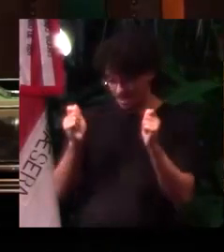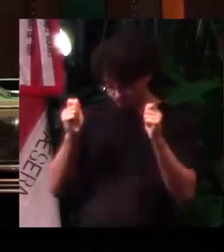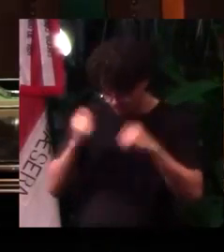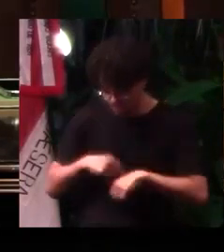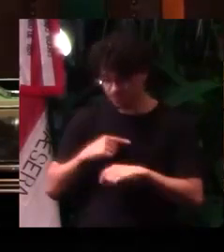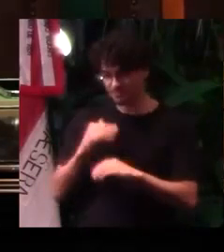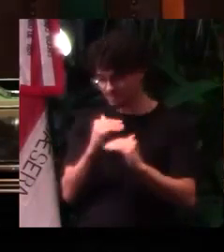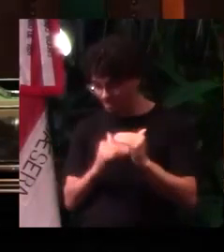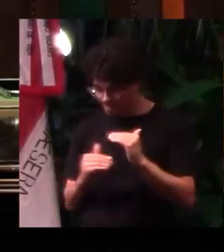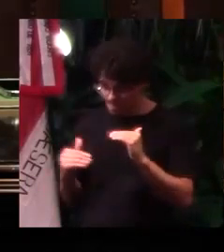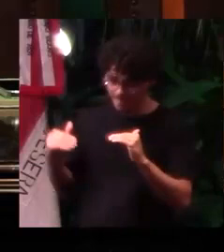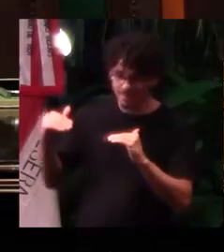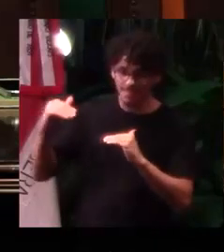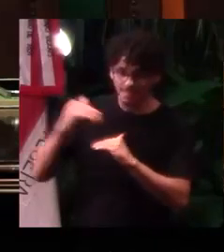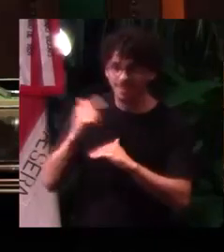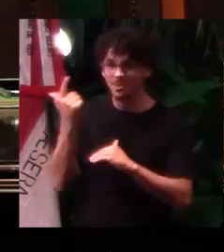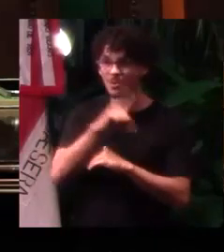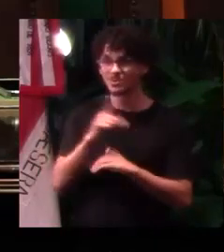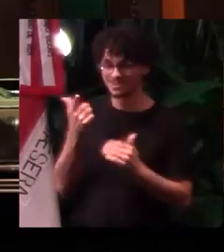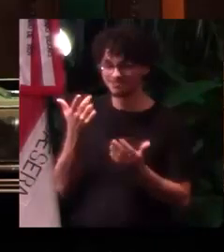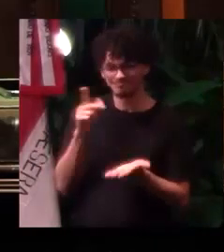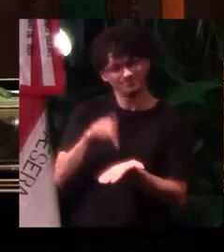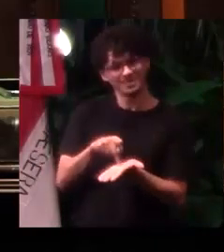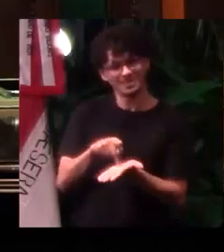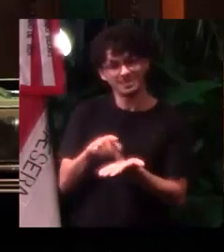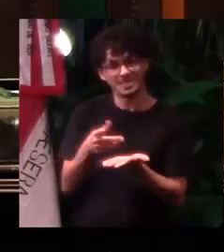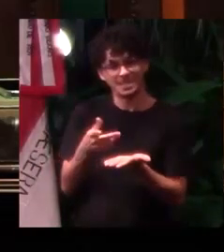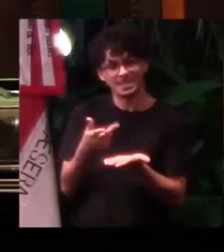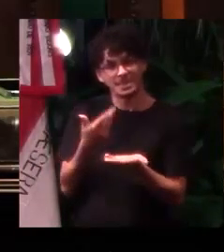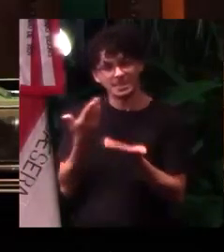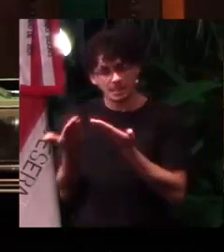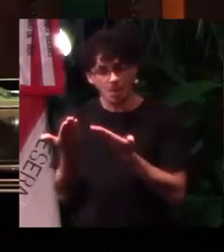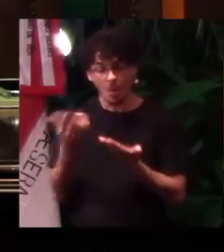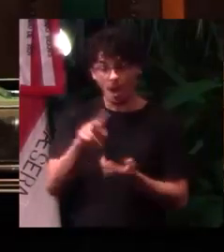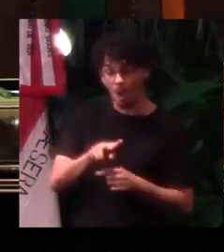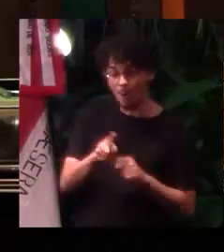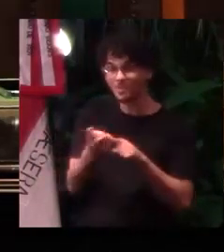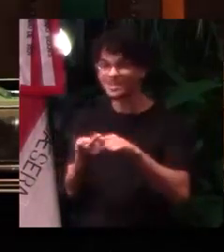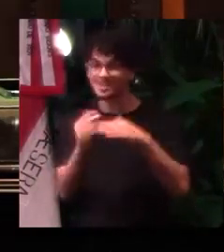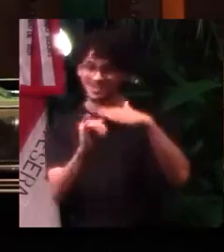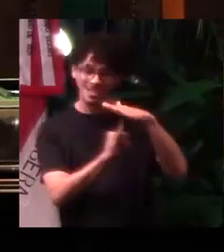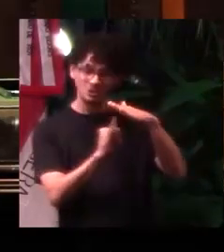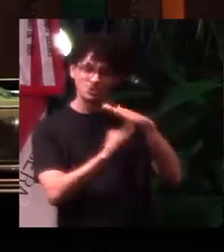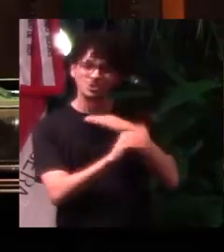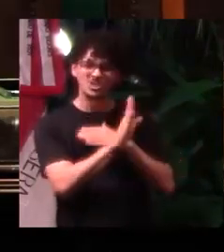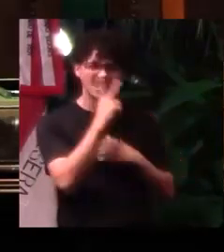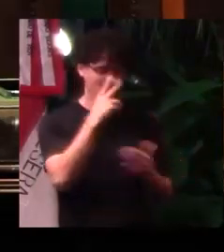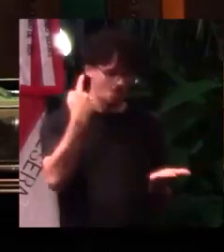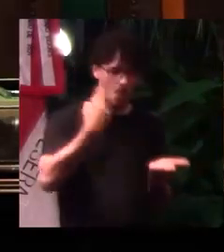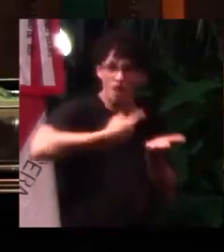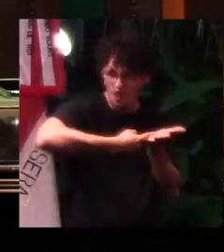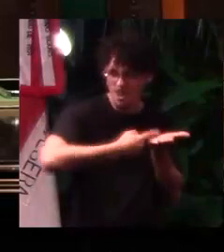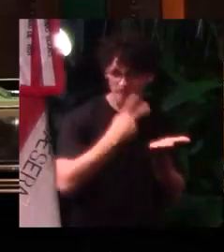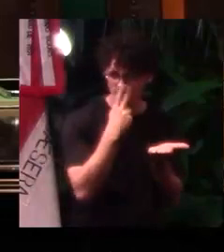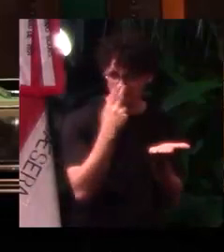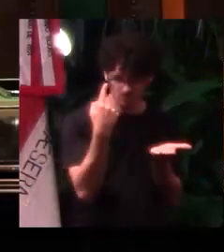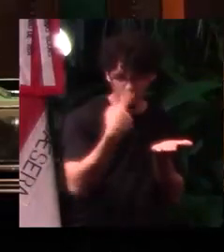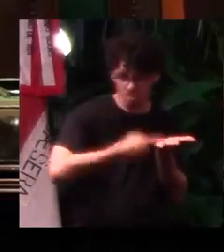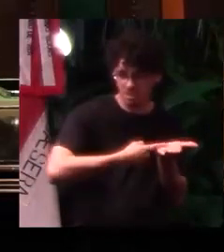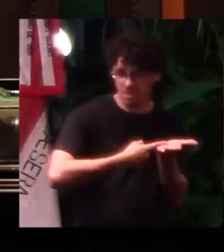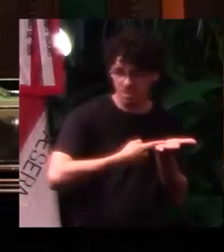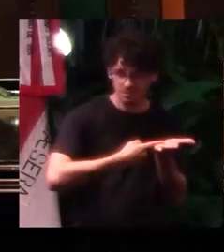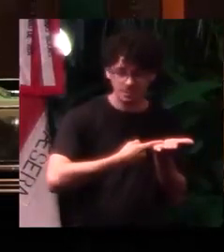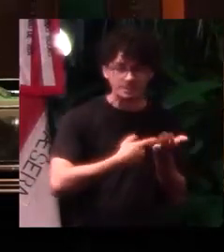possa subsistir. Então, ao contrário das instituições que são uma espécie de contrato, como eu disse, né,